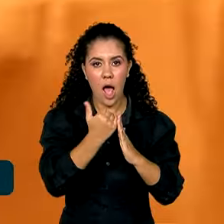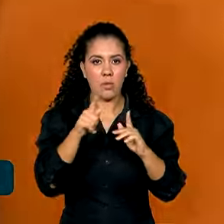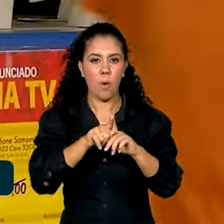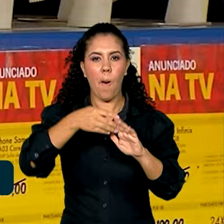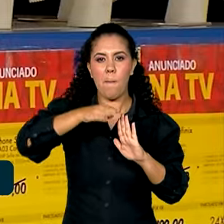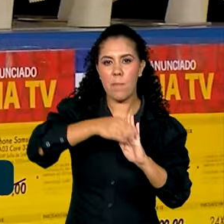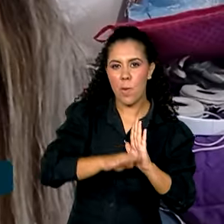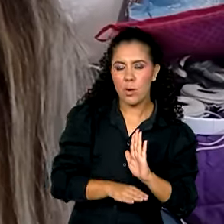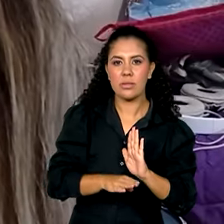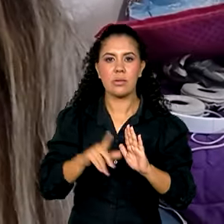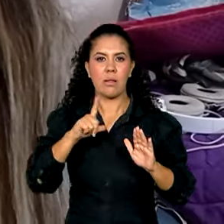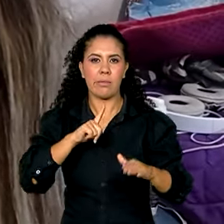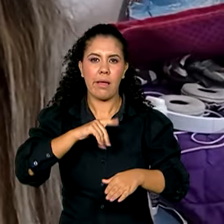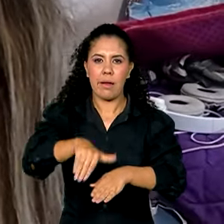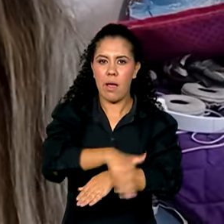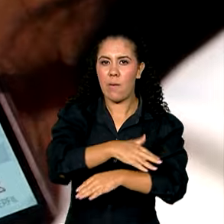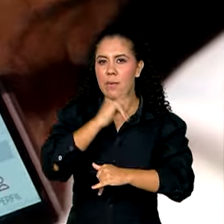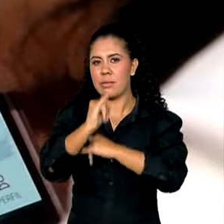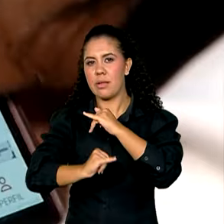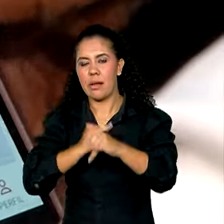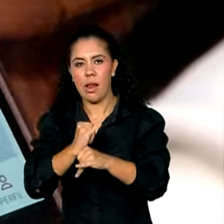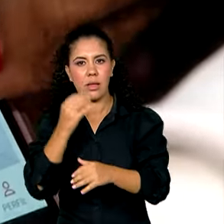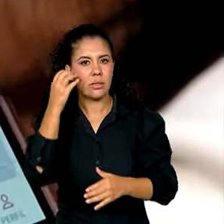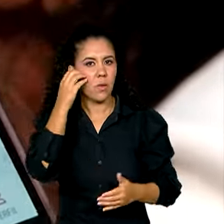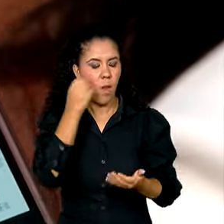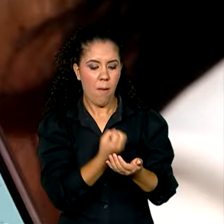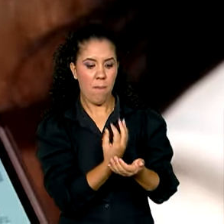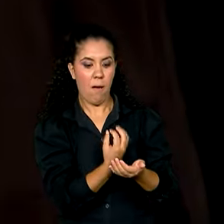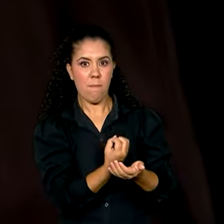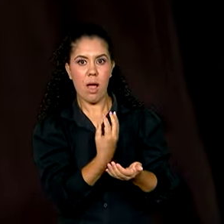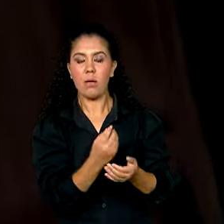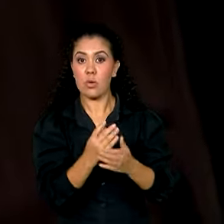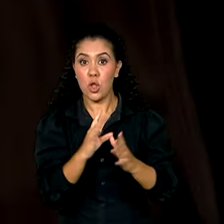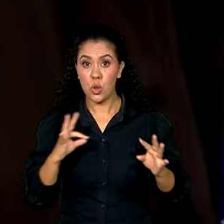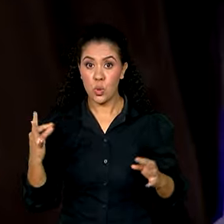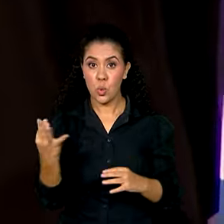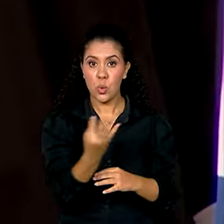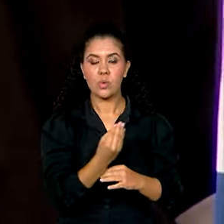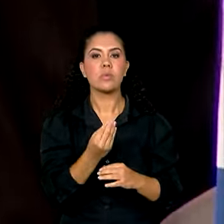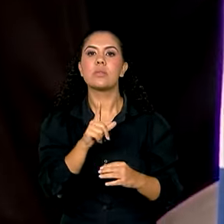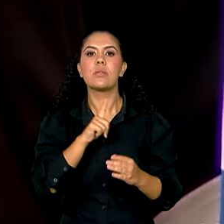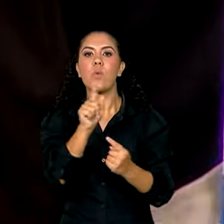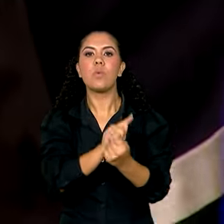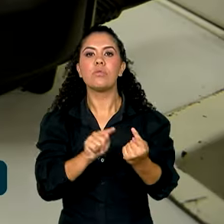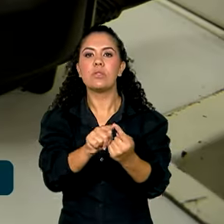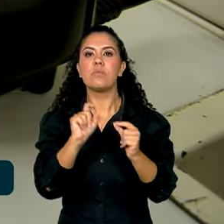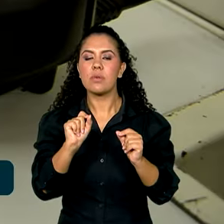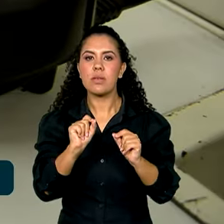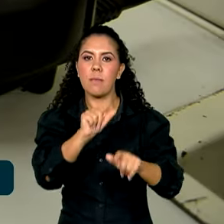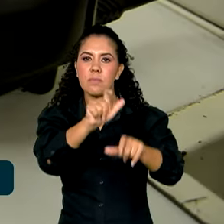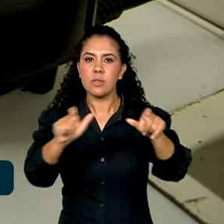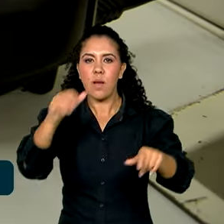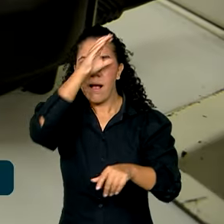ruas na televisão na internet e nos celulares todos com o mesmo objetivo fazer com que os clientes usem o cartão de crédito com